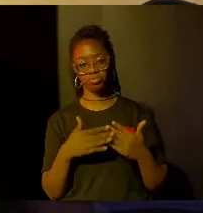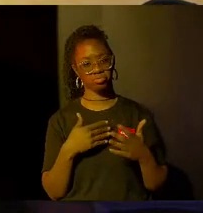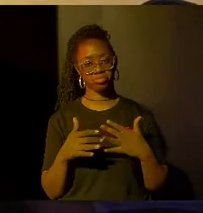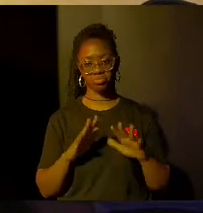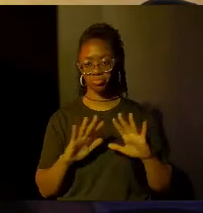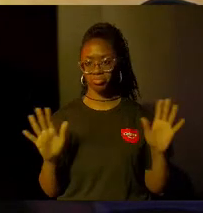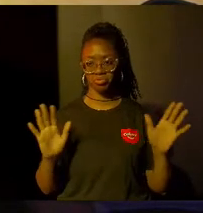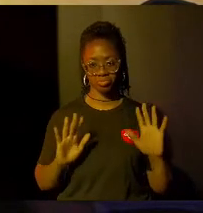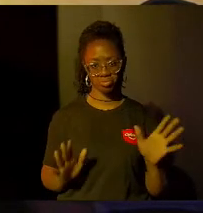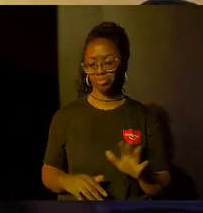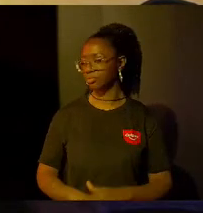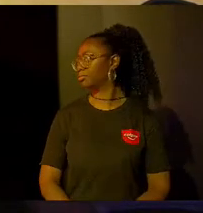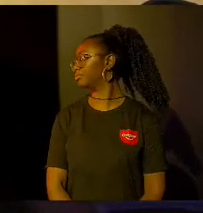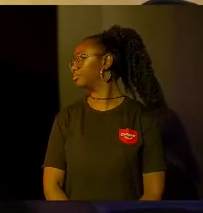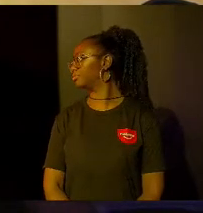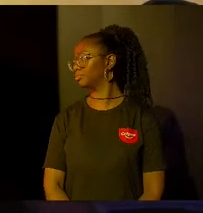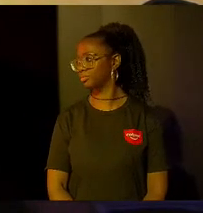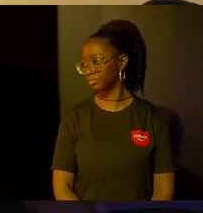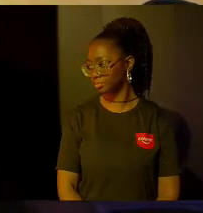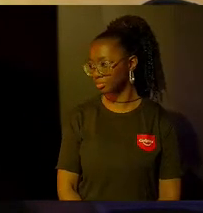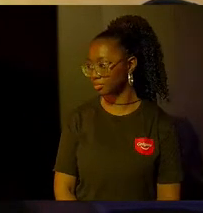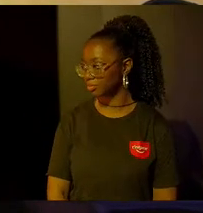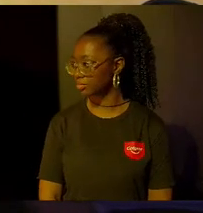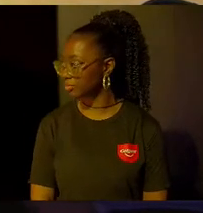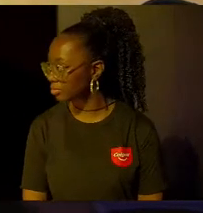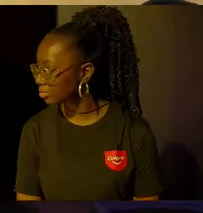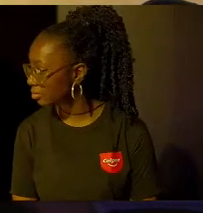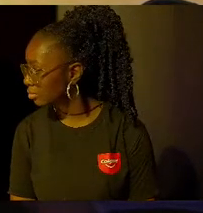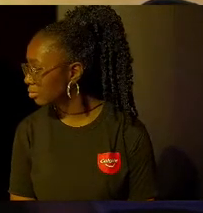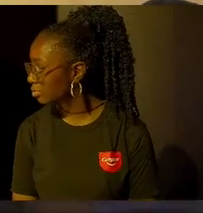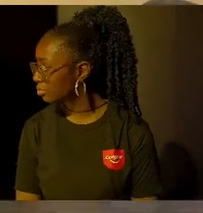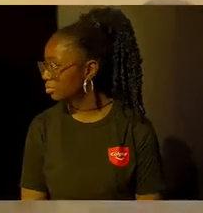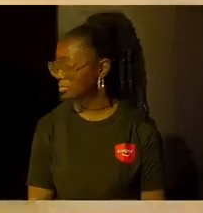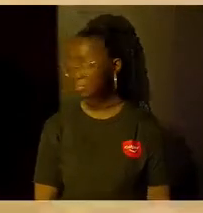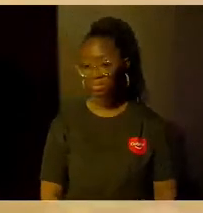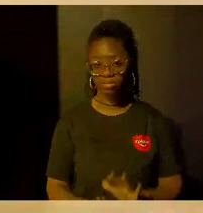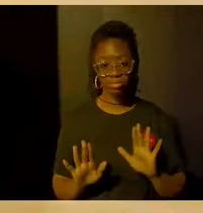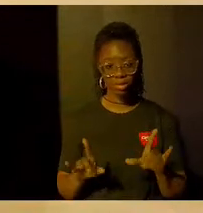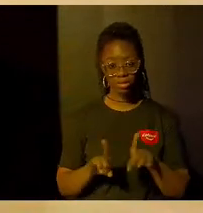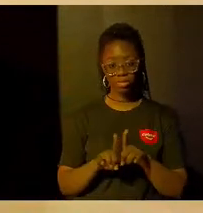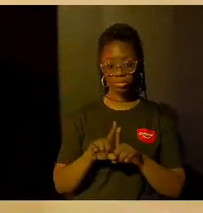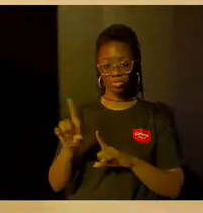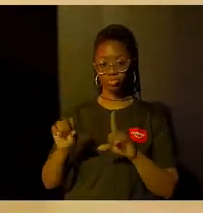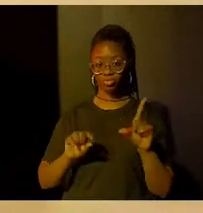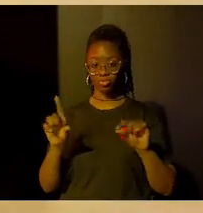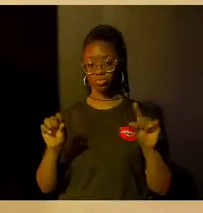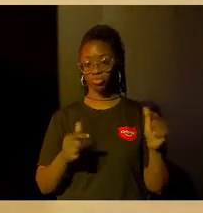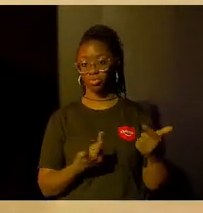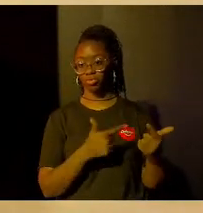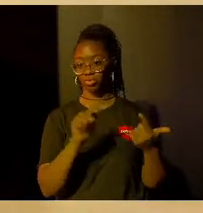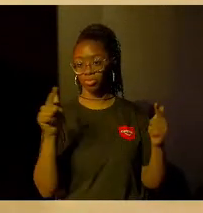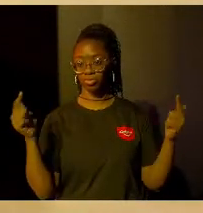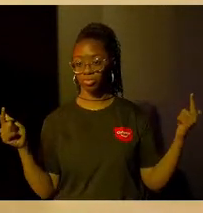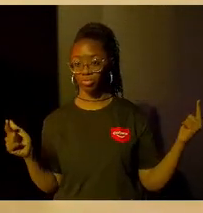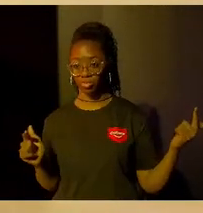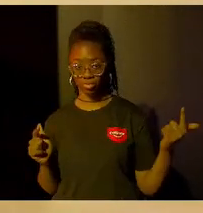Cleusa Cleiton Daniele mas o macaco também pode escolher seu Betinho o Cadu o Amarildo Ágata